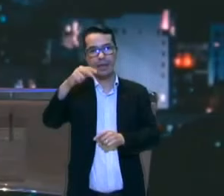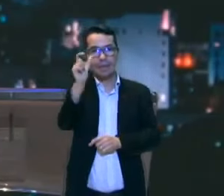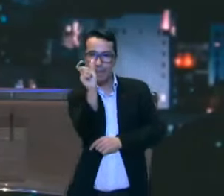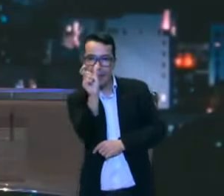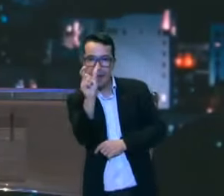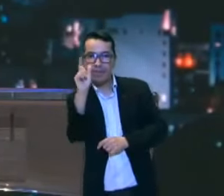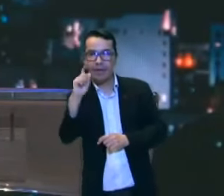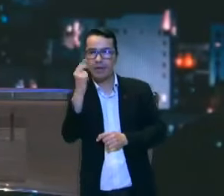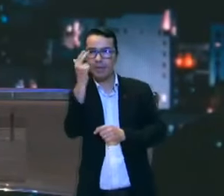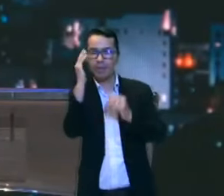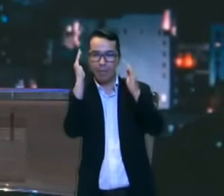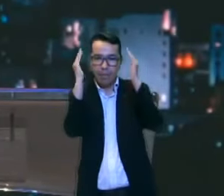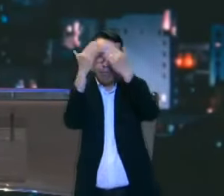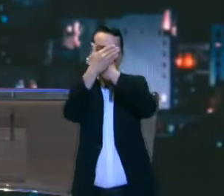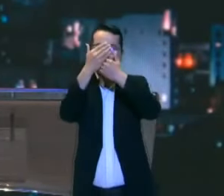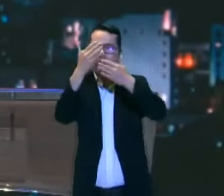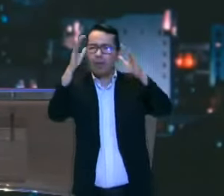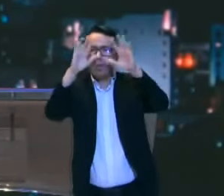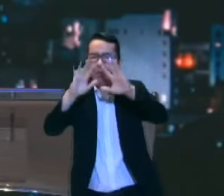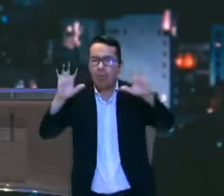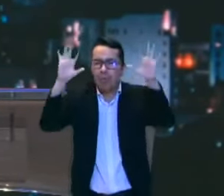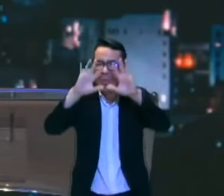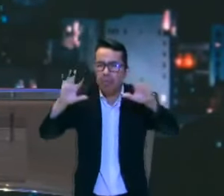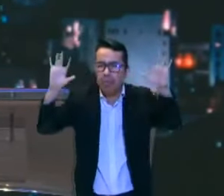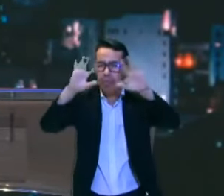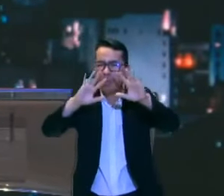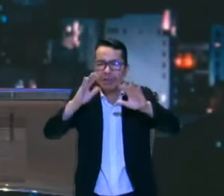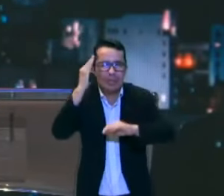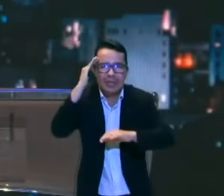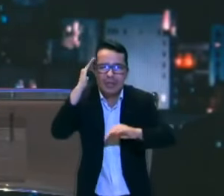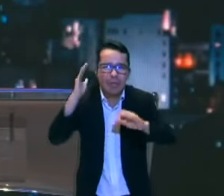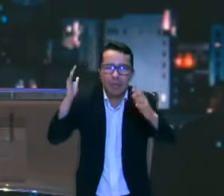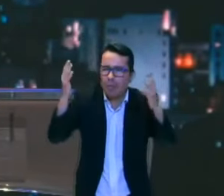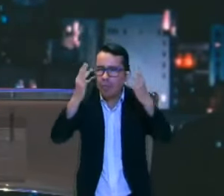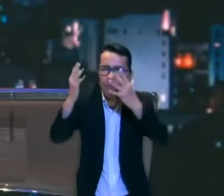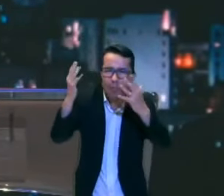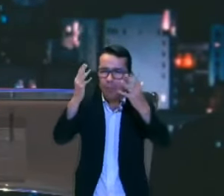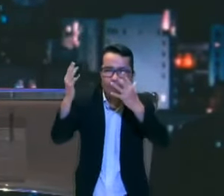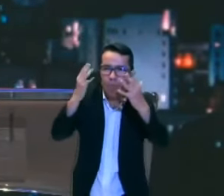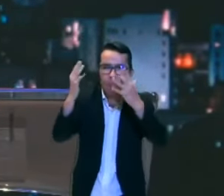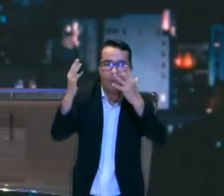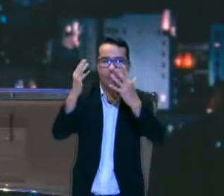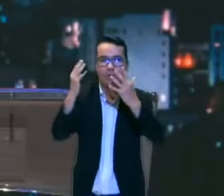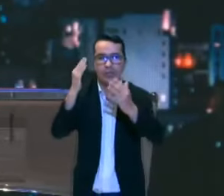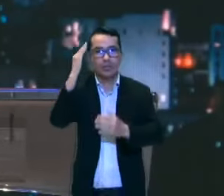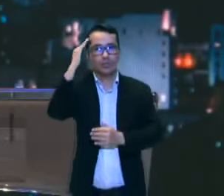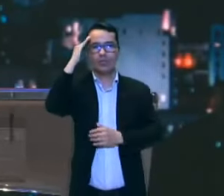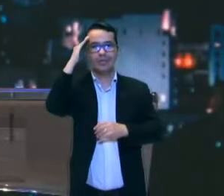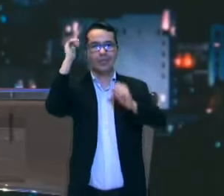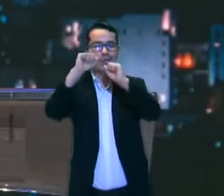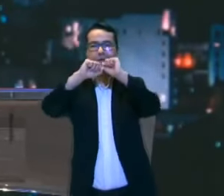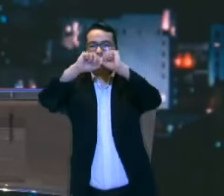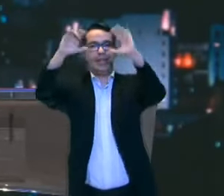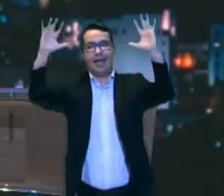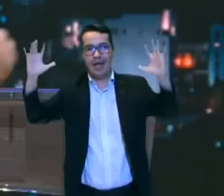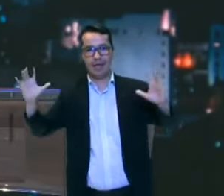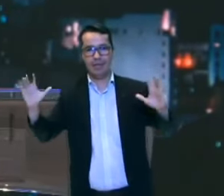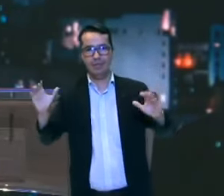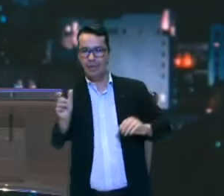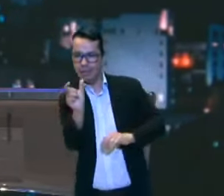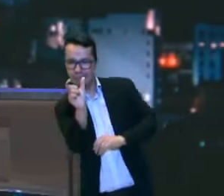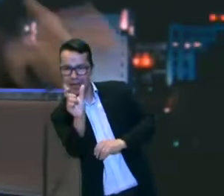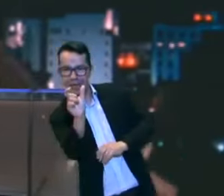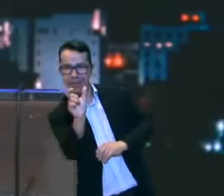século cegou o entendimento, noema, plano vil, para que eles não entendessem, para que os